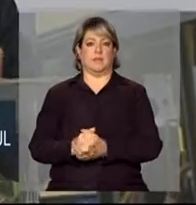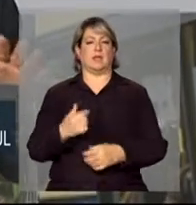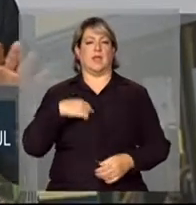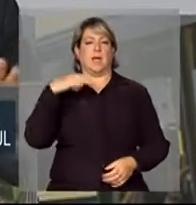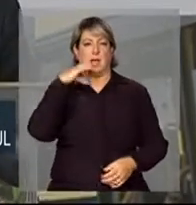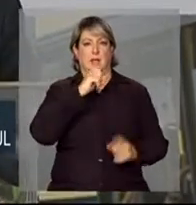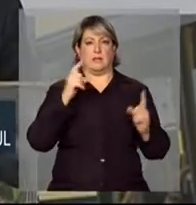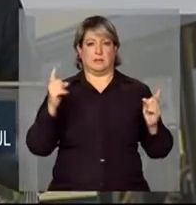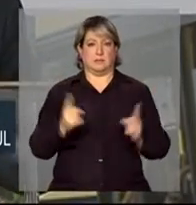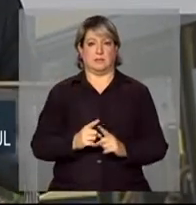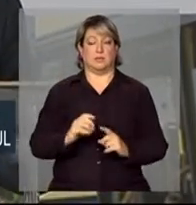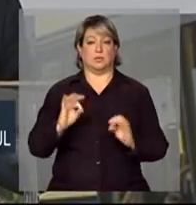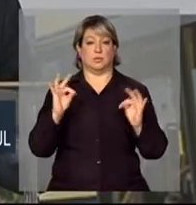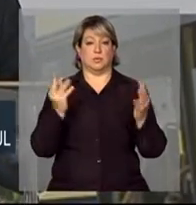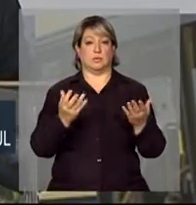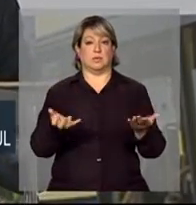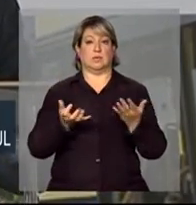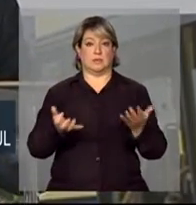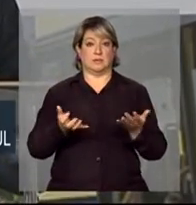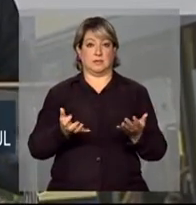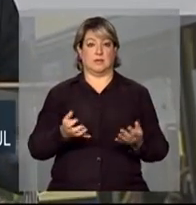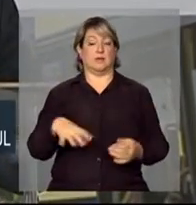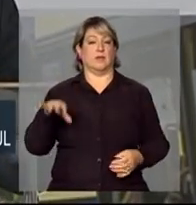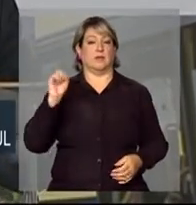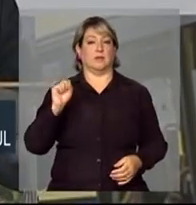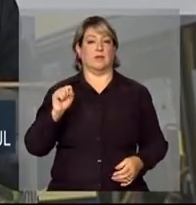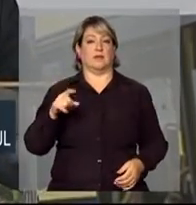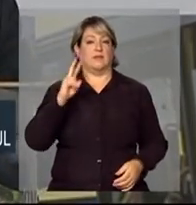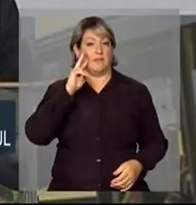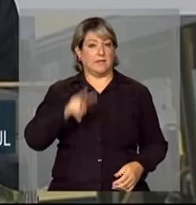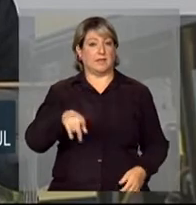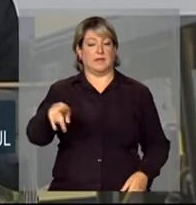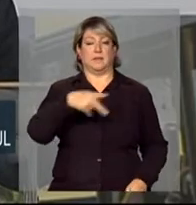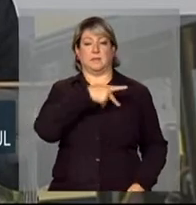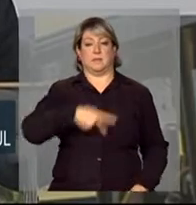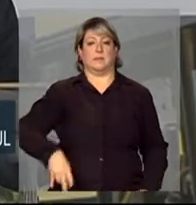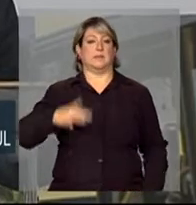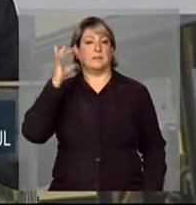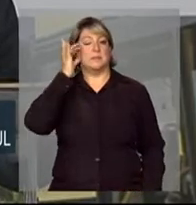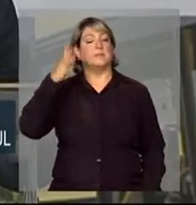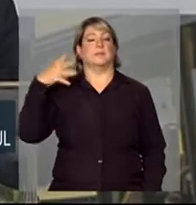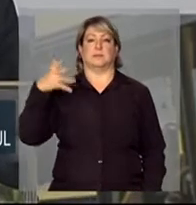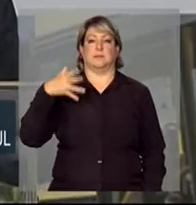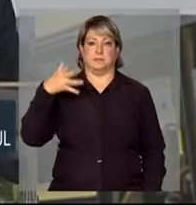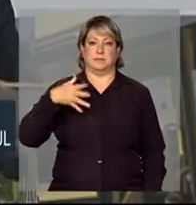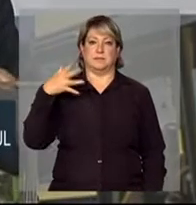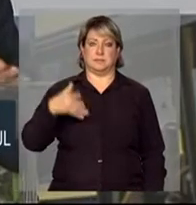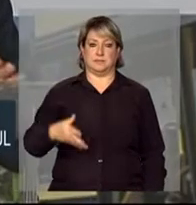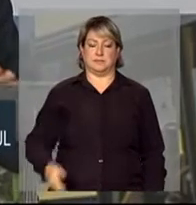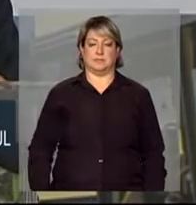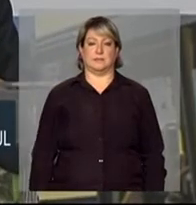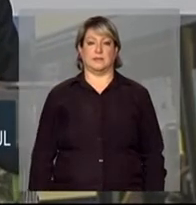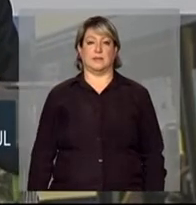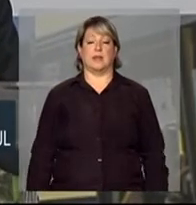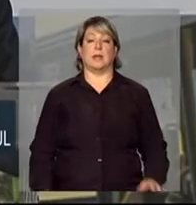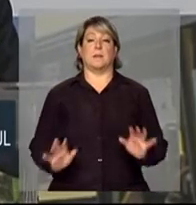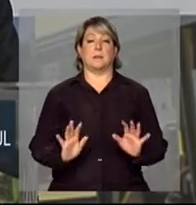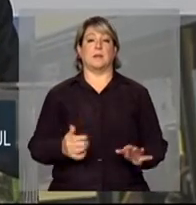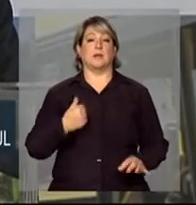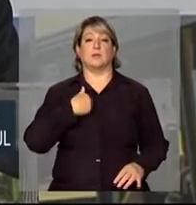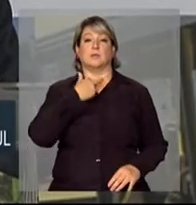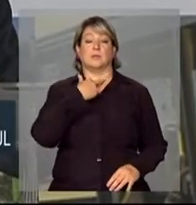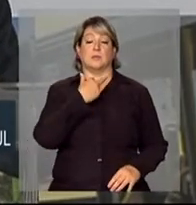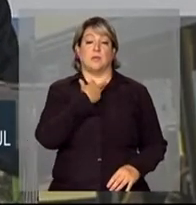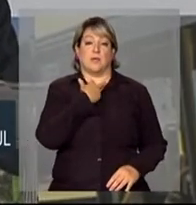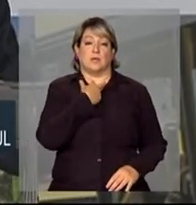breve, todos querem ouvir a presidenta Dilma, mas eu não posso